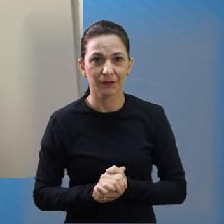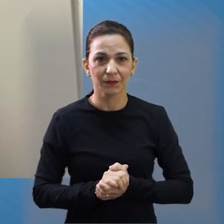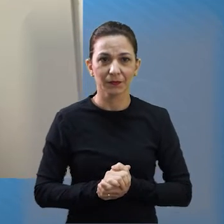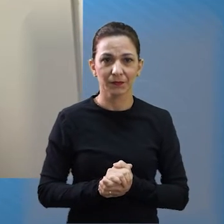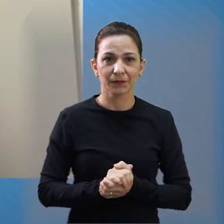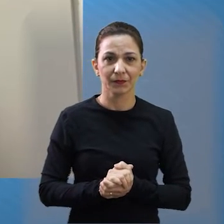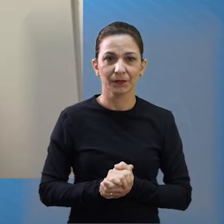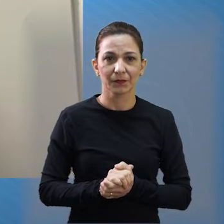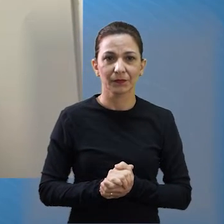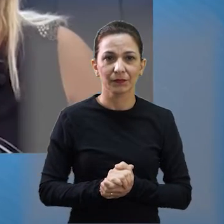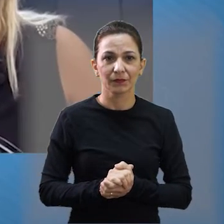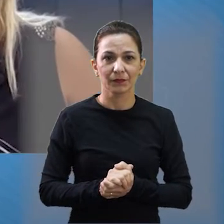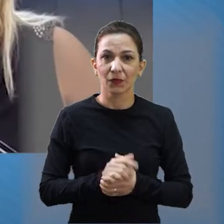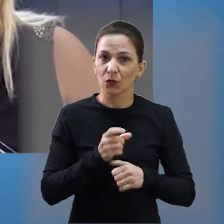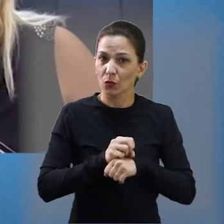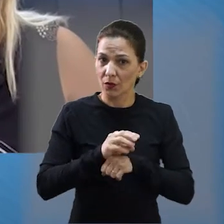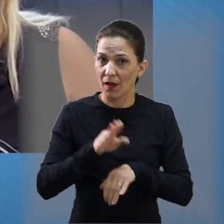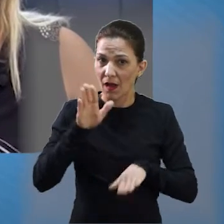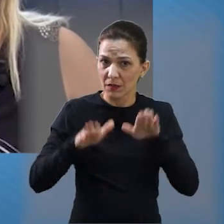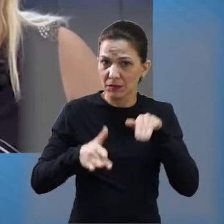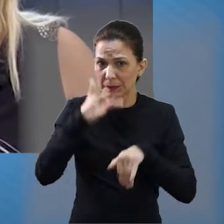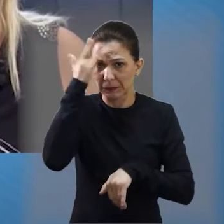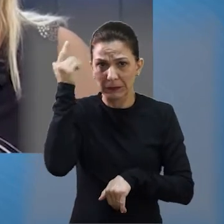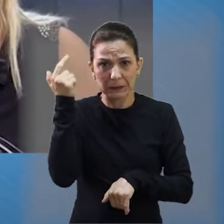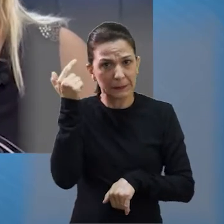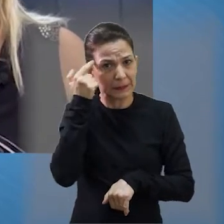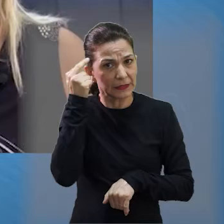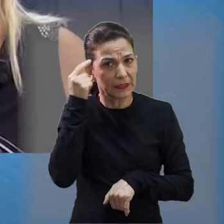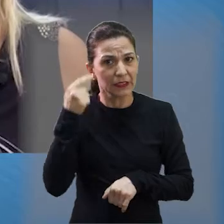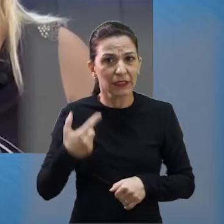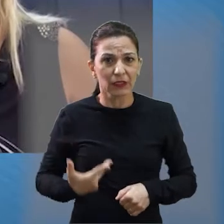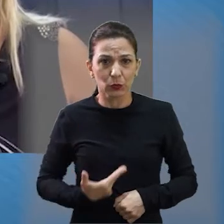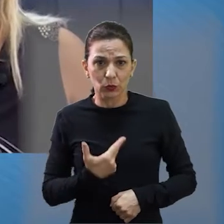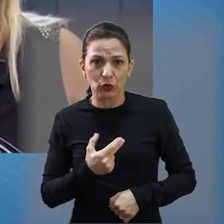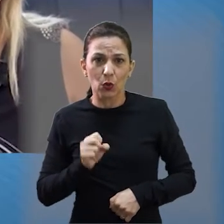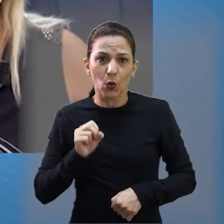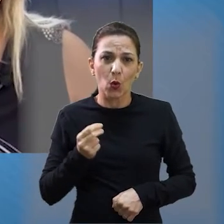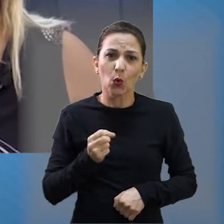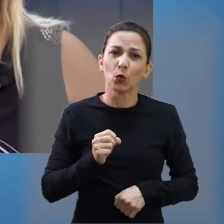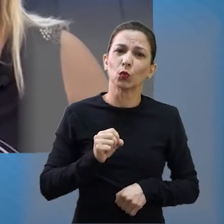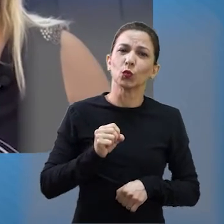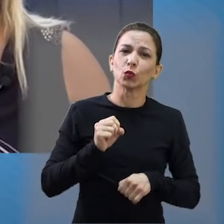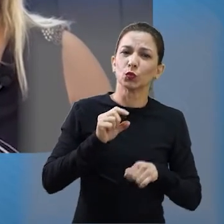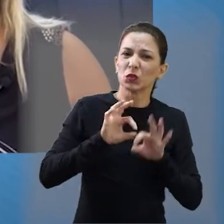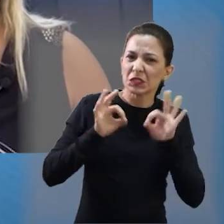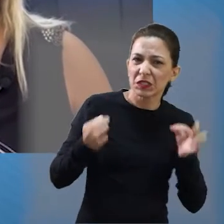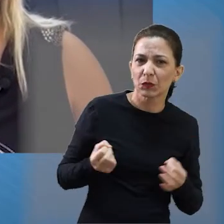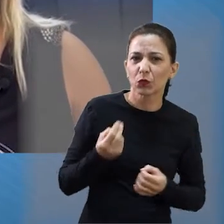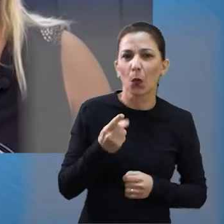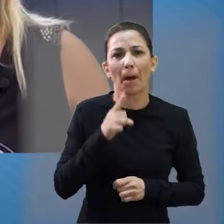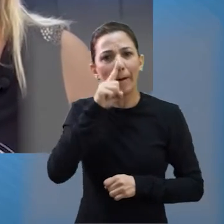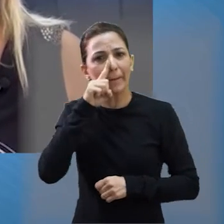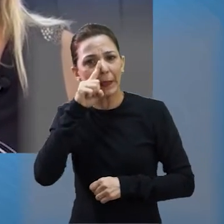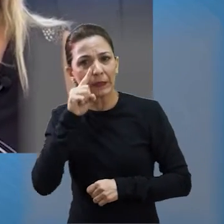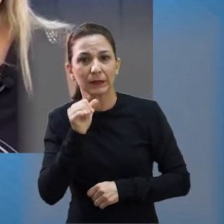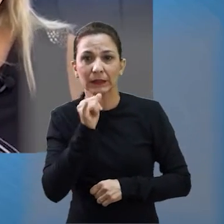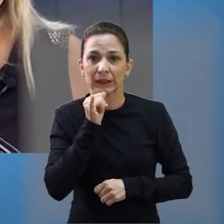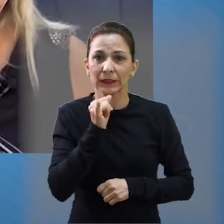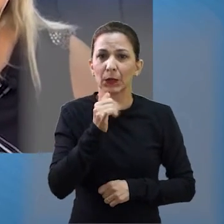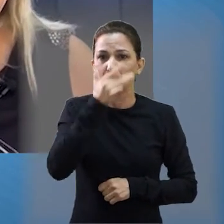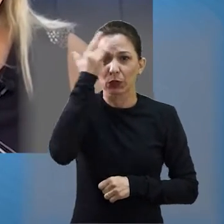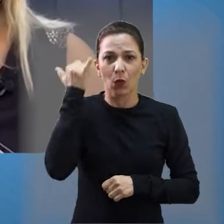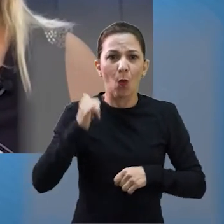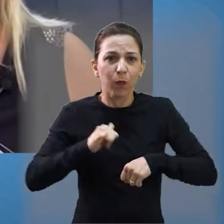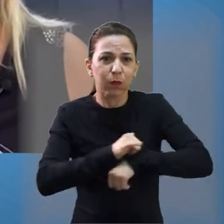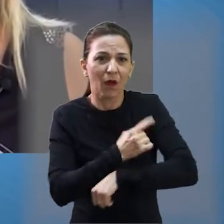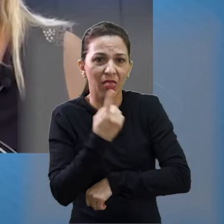da população em geral. Doutora Sandra, a cirurgia bariátrica, ora é banalizada quando algumas pessoas dizem que quero engordar